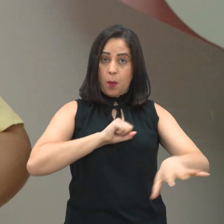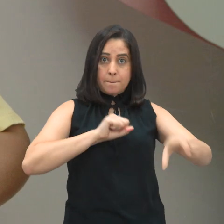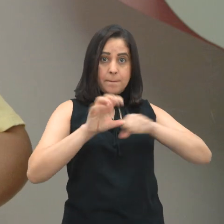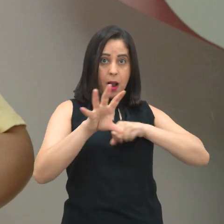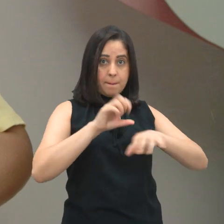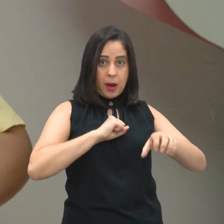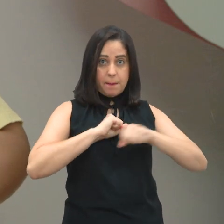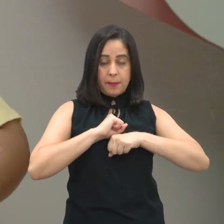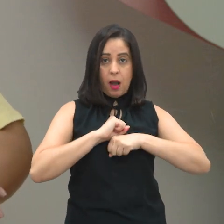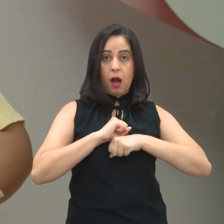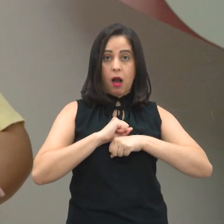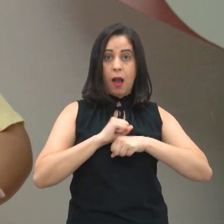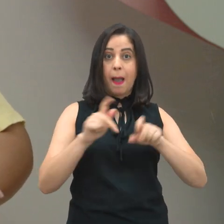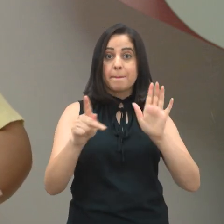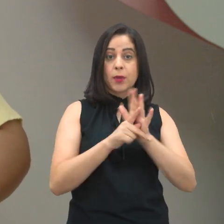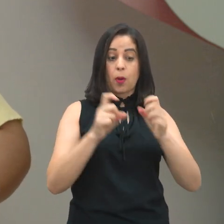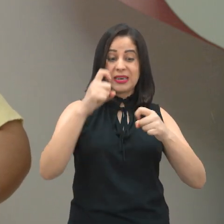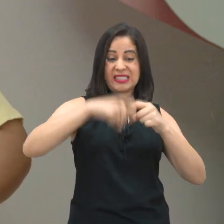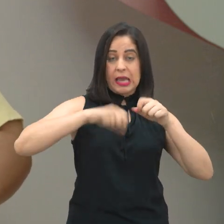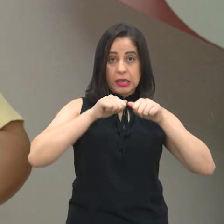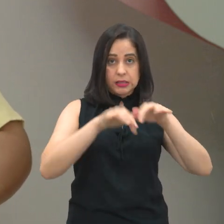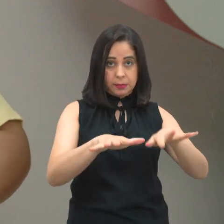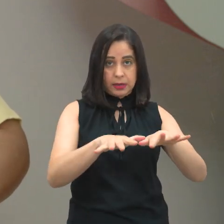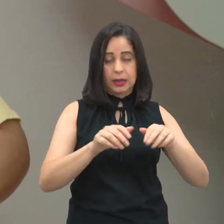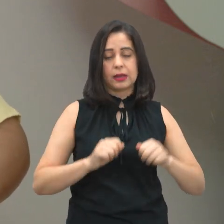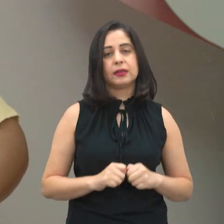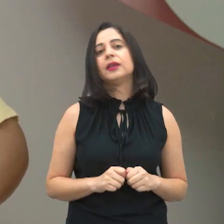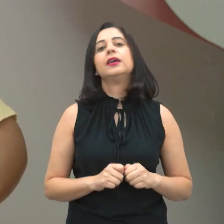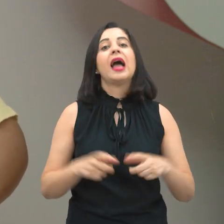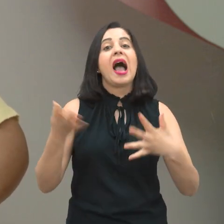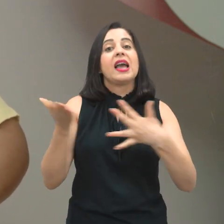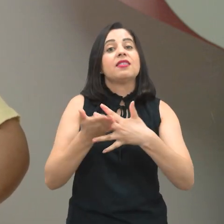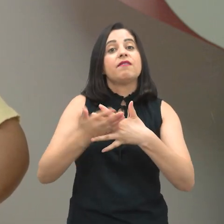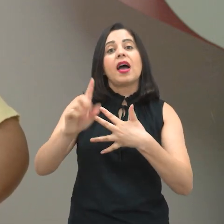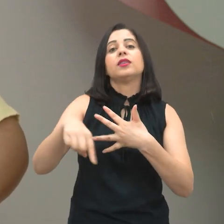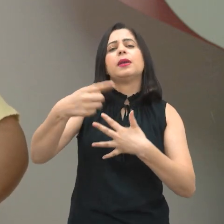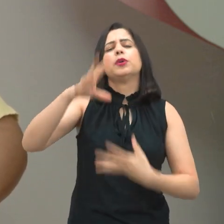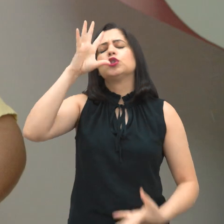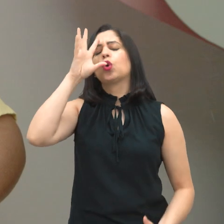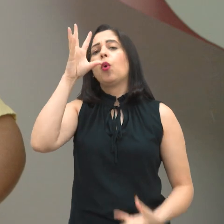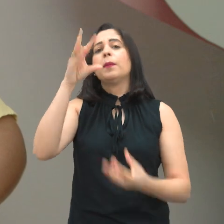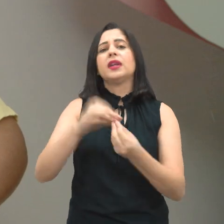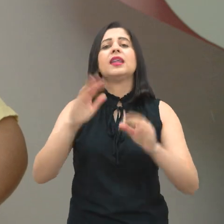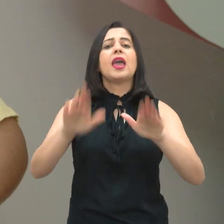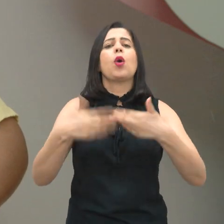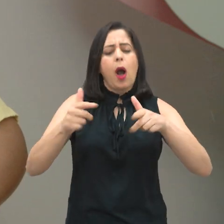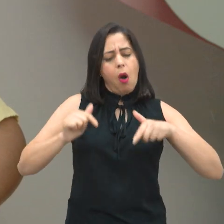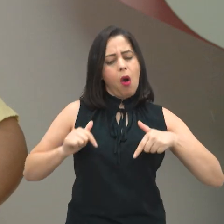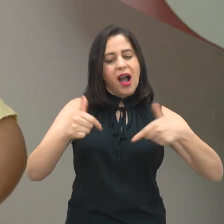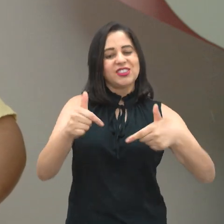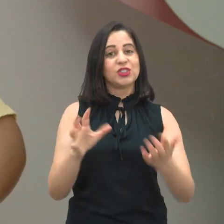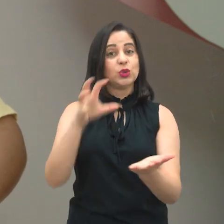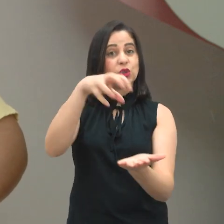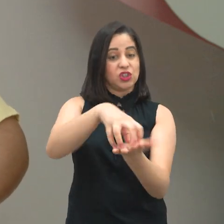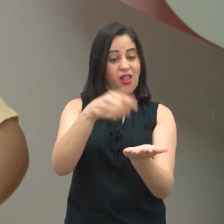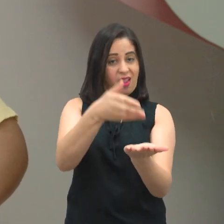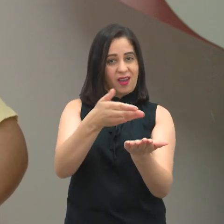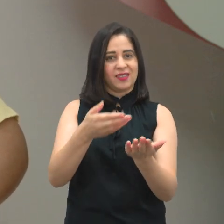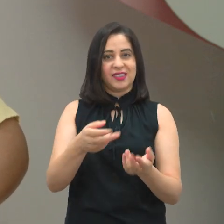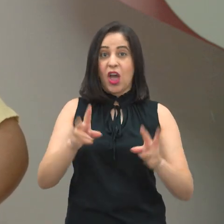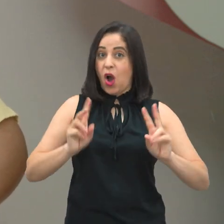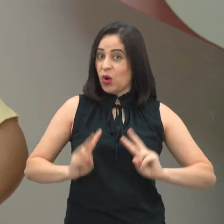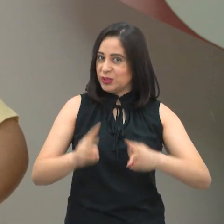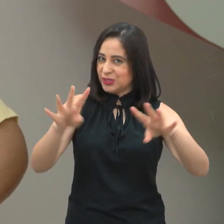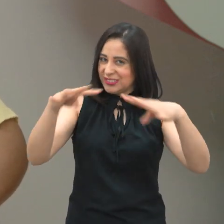diagnosticar as infecções sexualmente transmissíveis. Depois do intervalo, a gente vai entender quais são essas ações. Então fica aí que